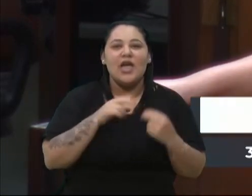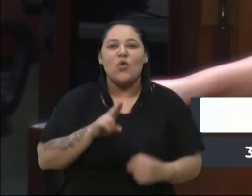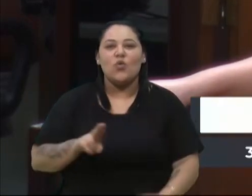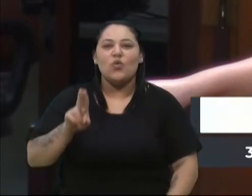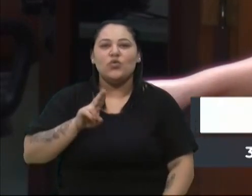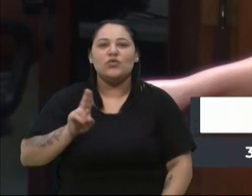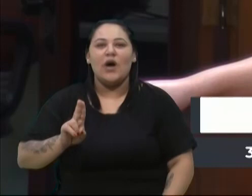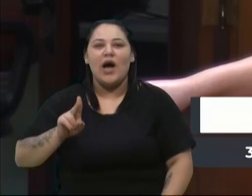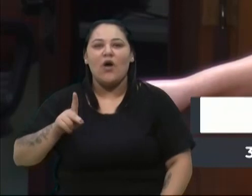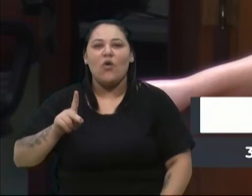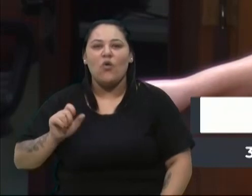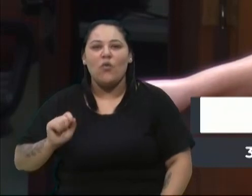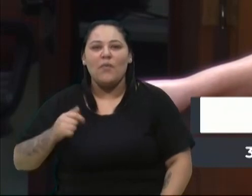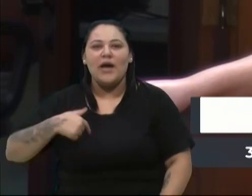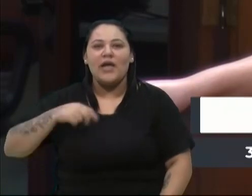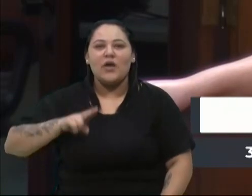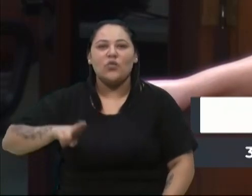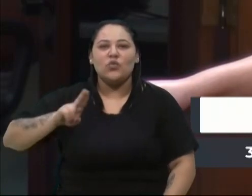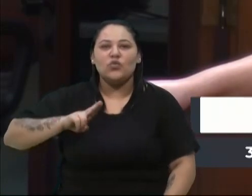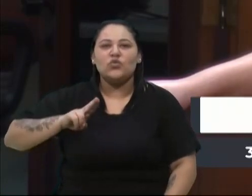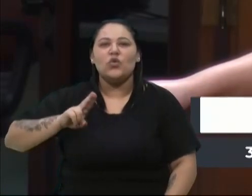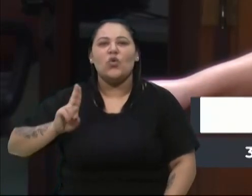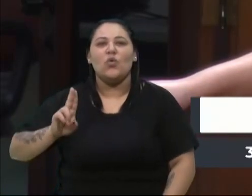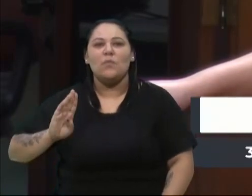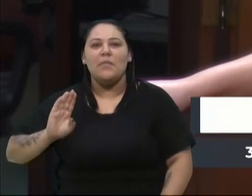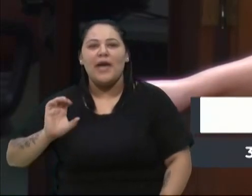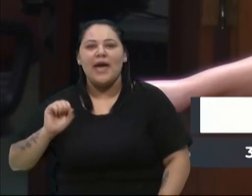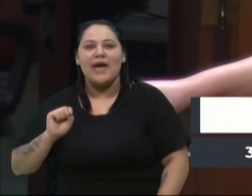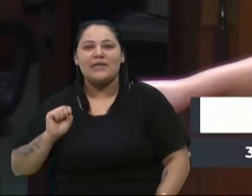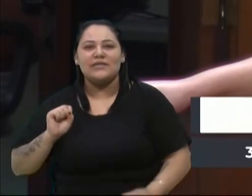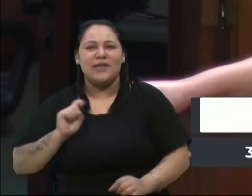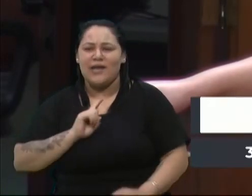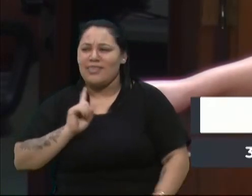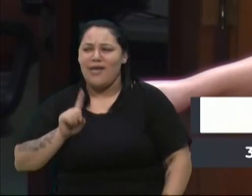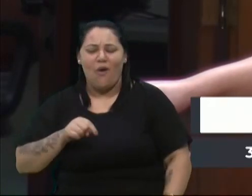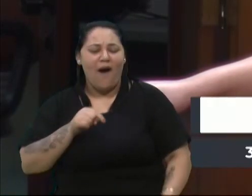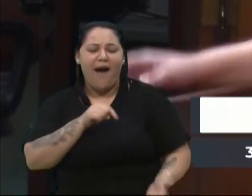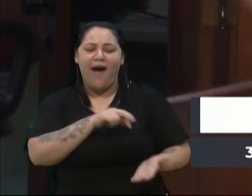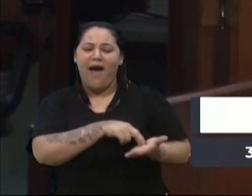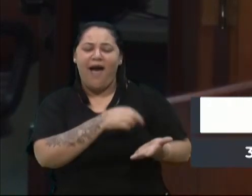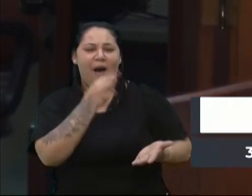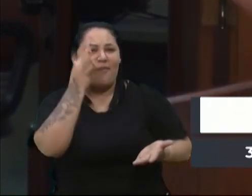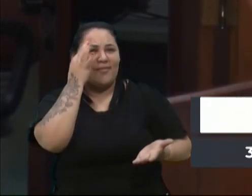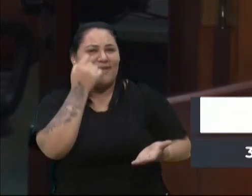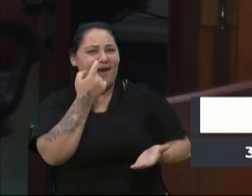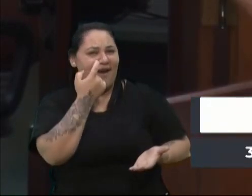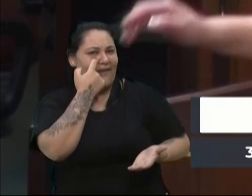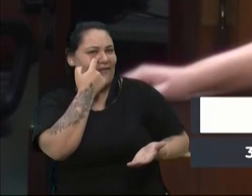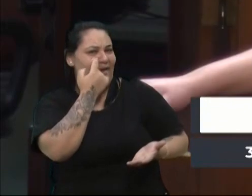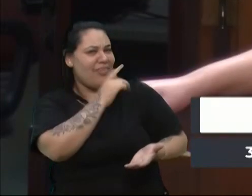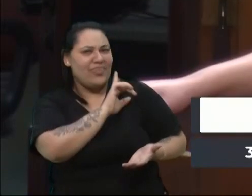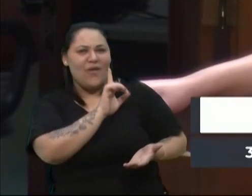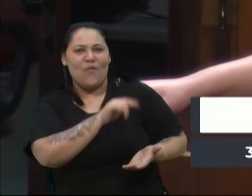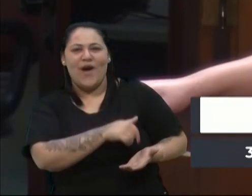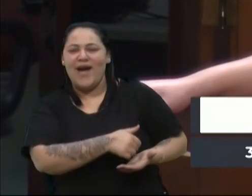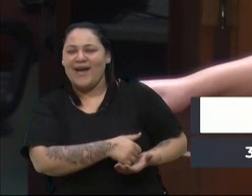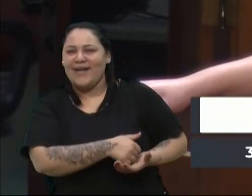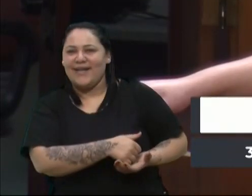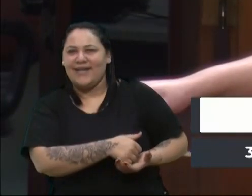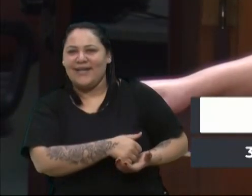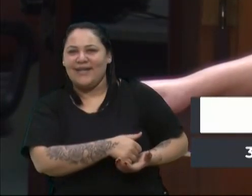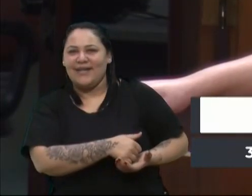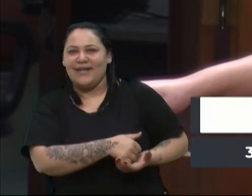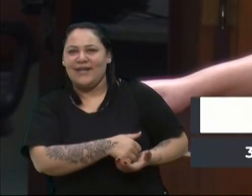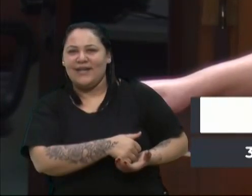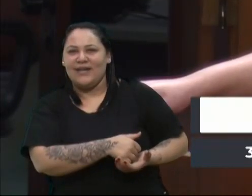utilizo a unidade básica de saúde, e não é essa a realidade que eu encontro. Não é essa a realidade que o vereador Juliano